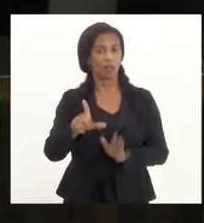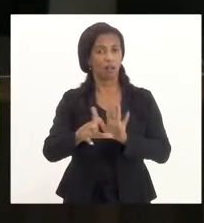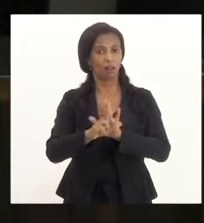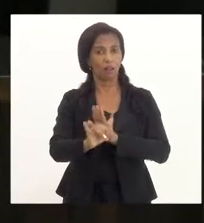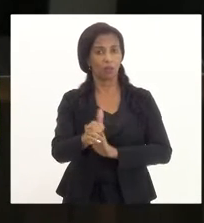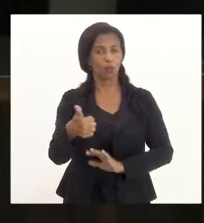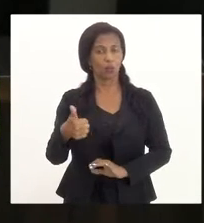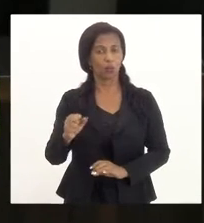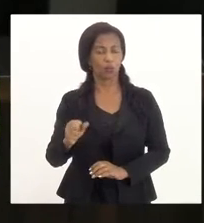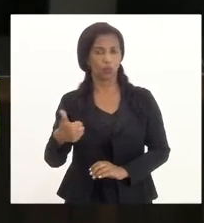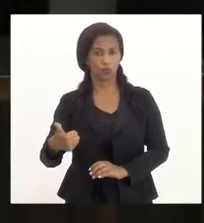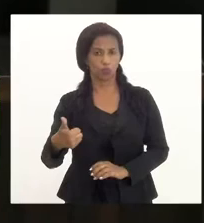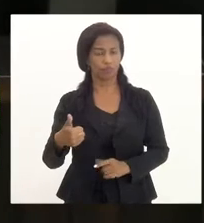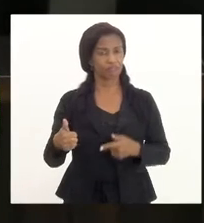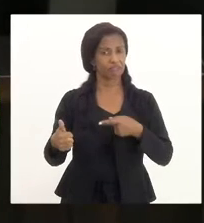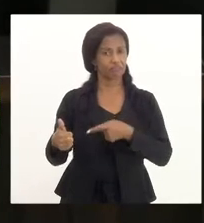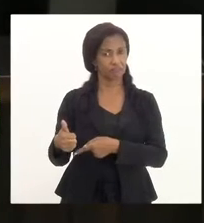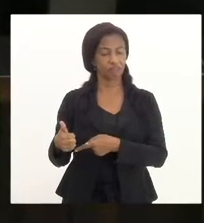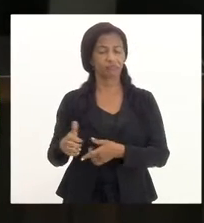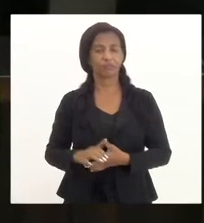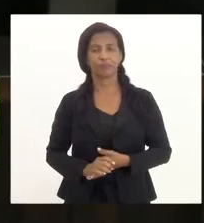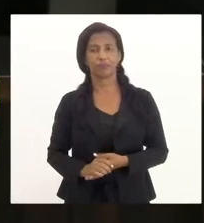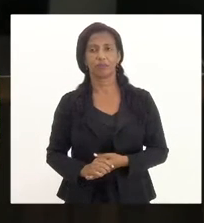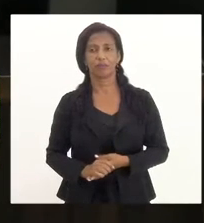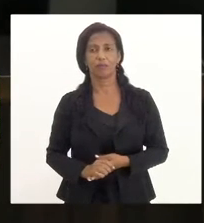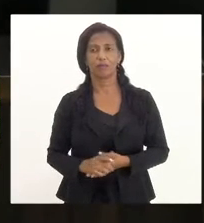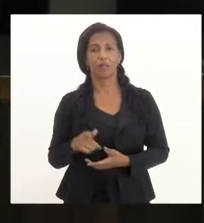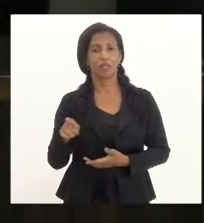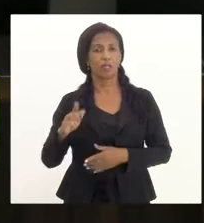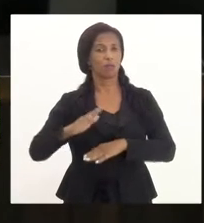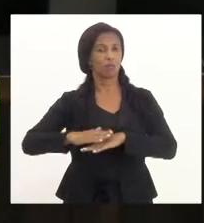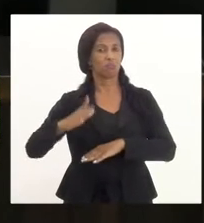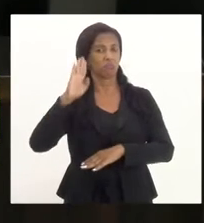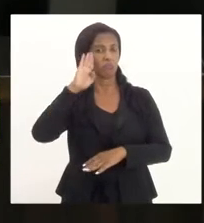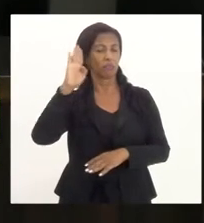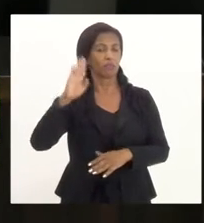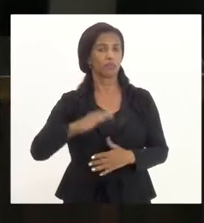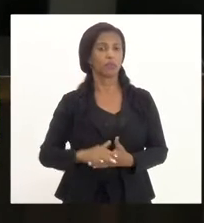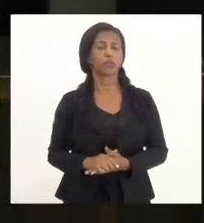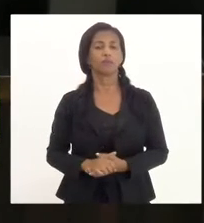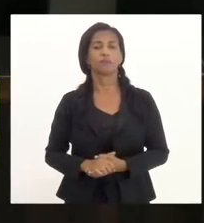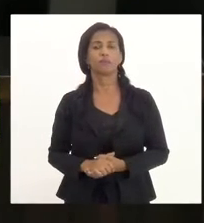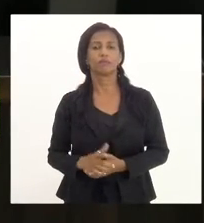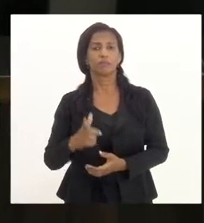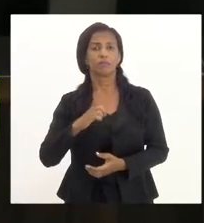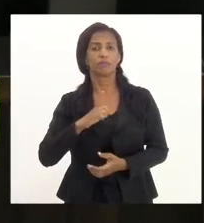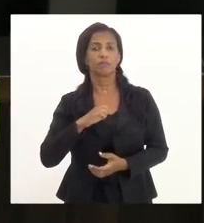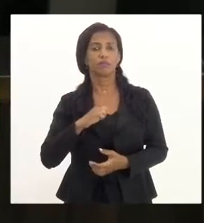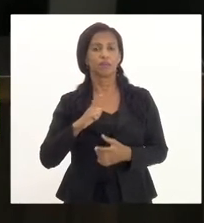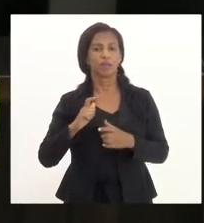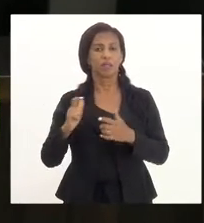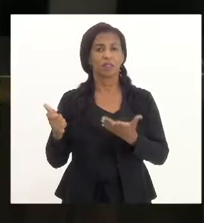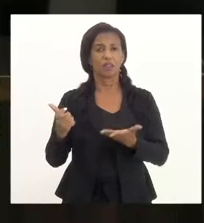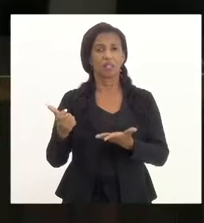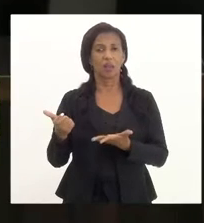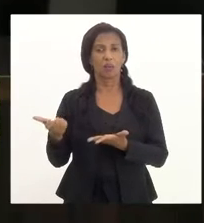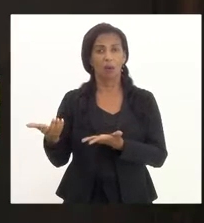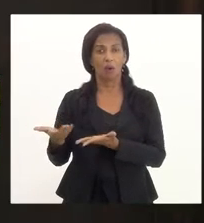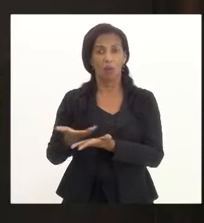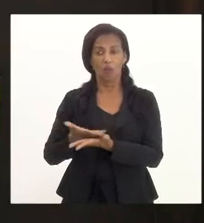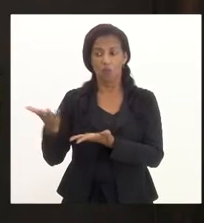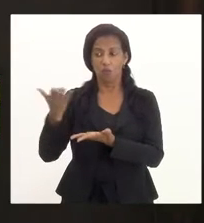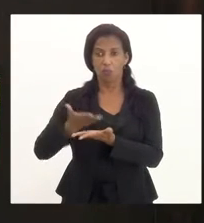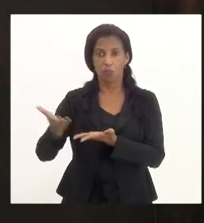e esse é um do do esquisitos que tem uma hora volume de emendas